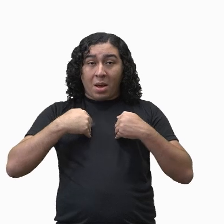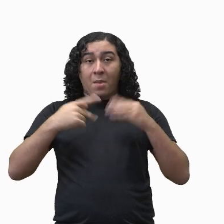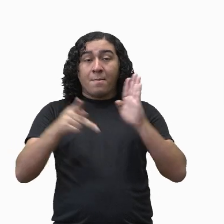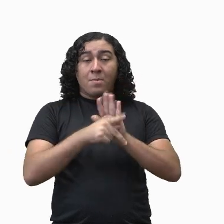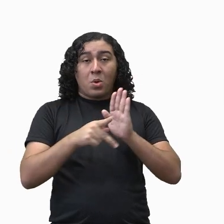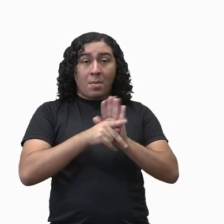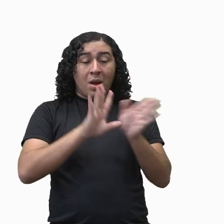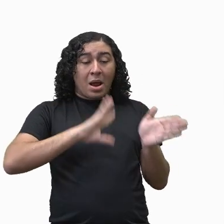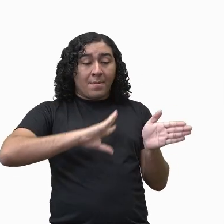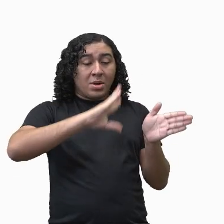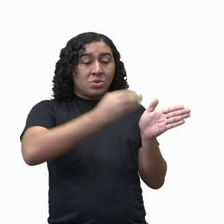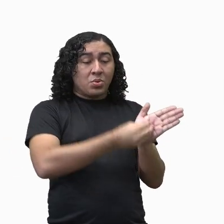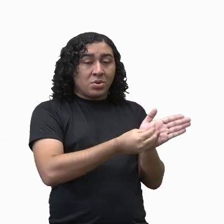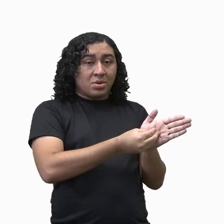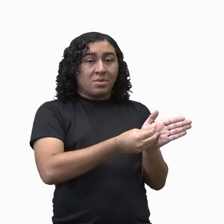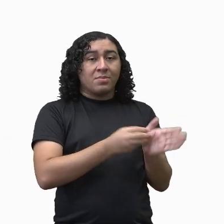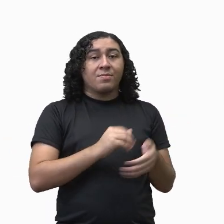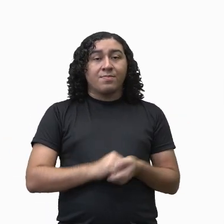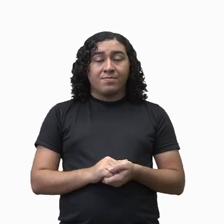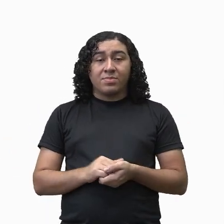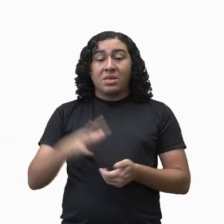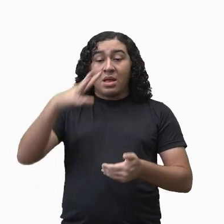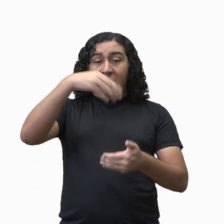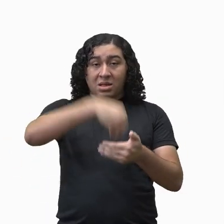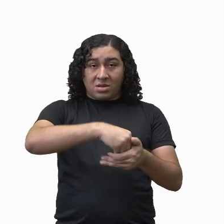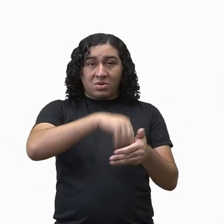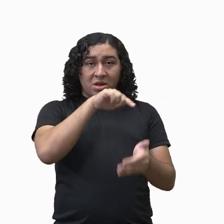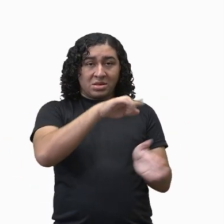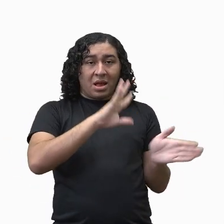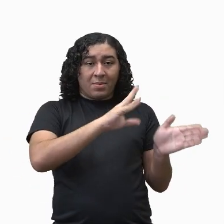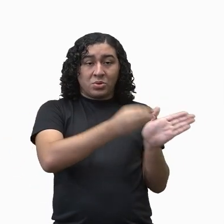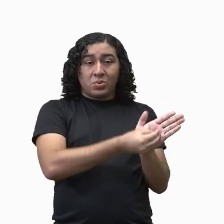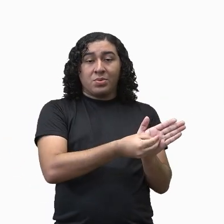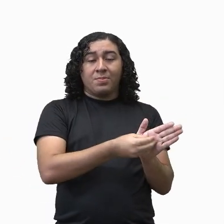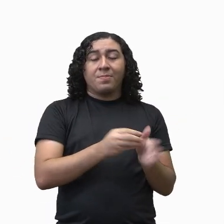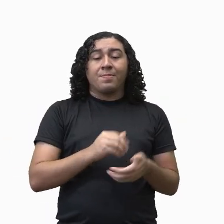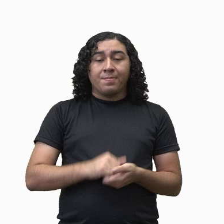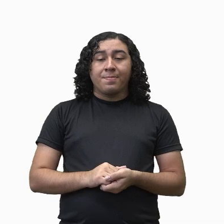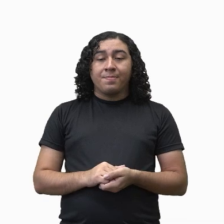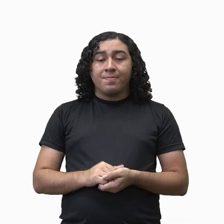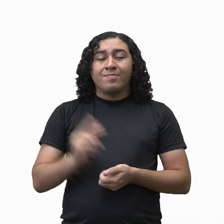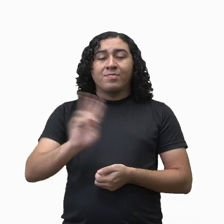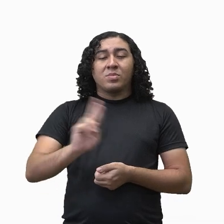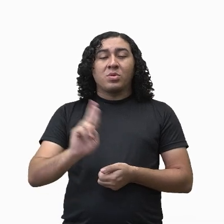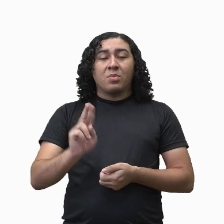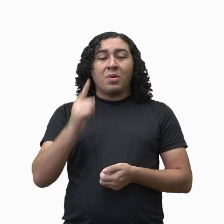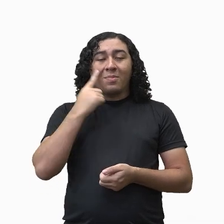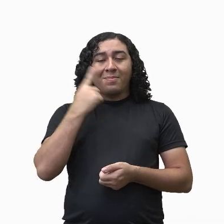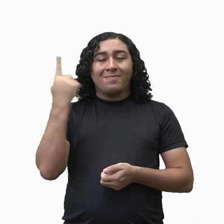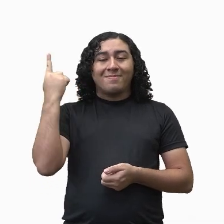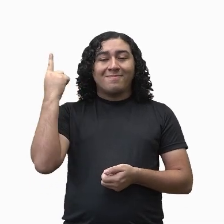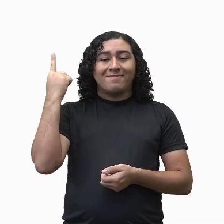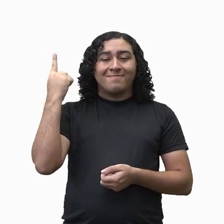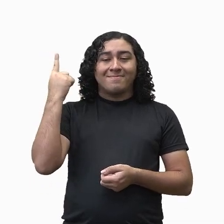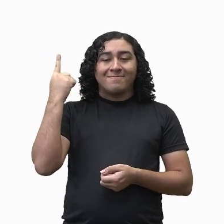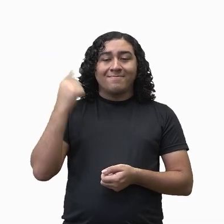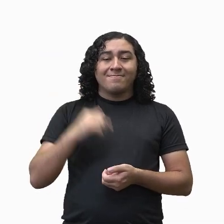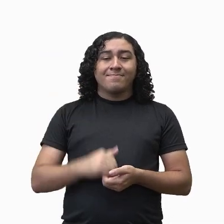região amazônica, dentro do bioma amazônico, que é chamado de sapo flecha